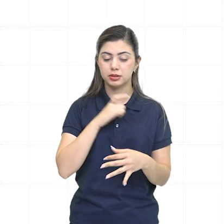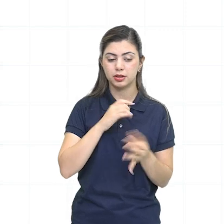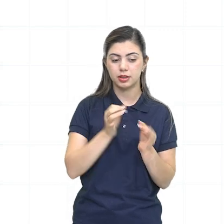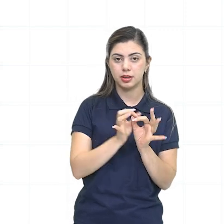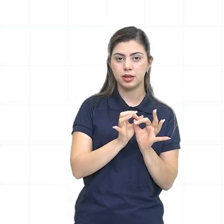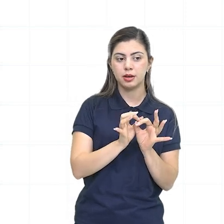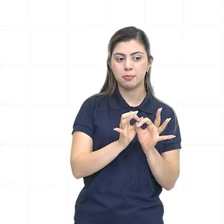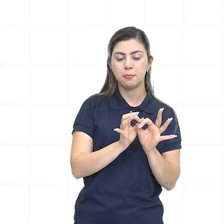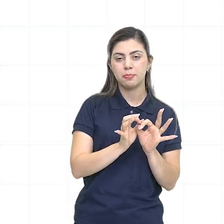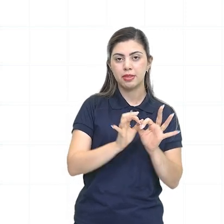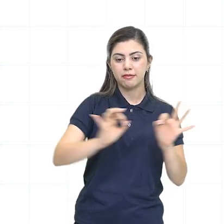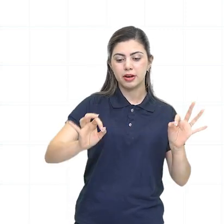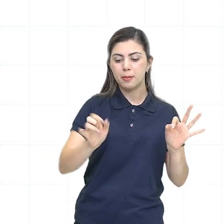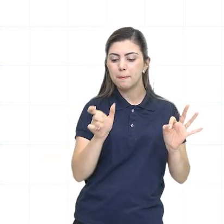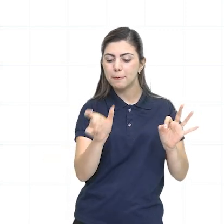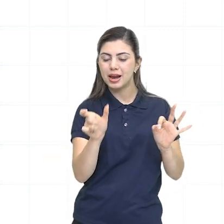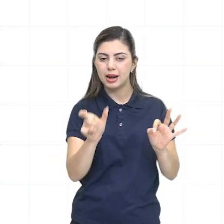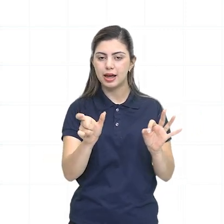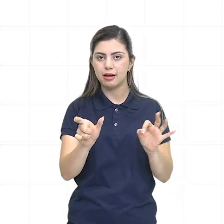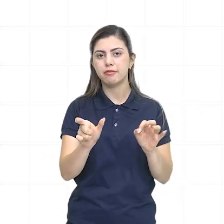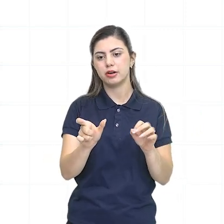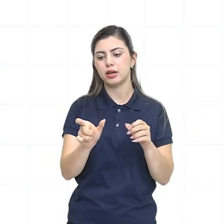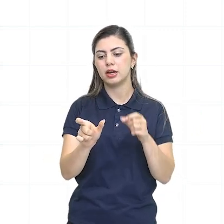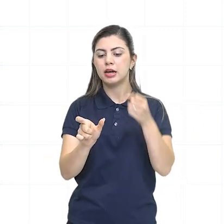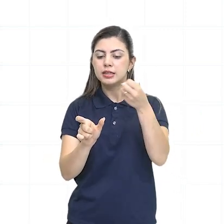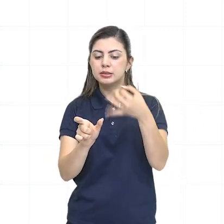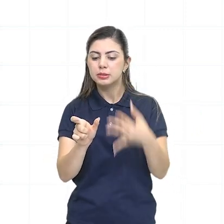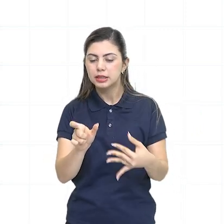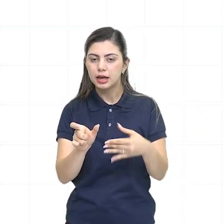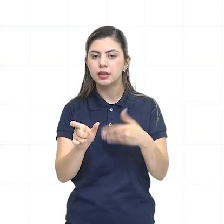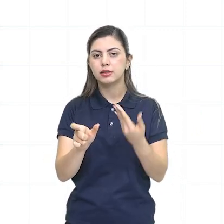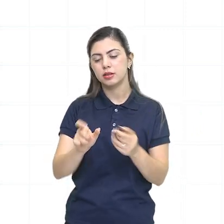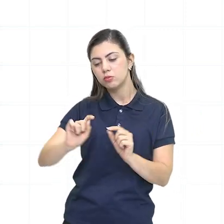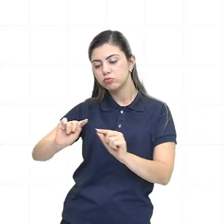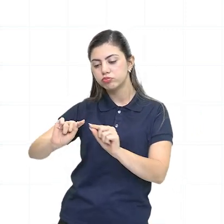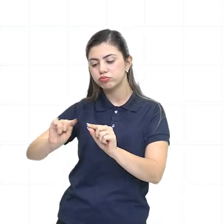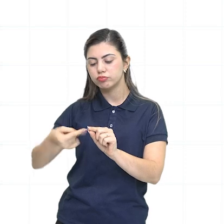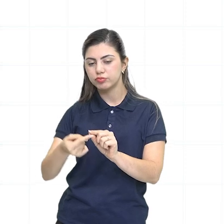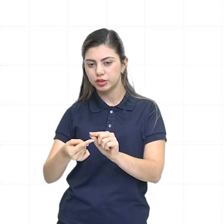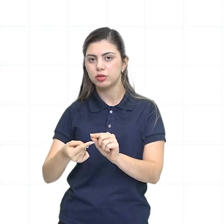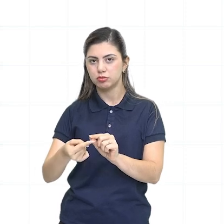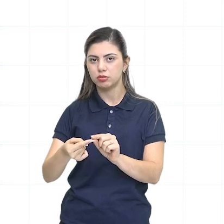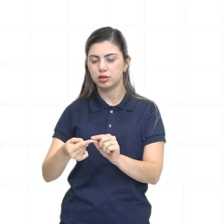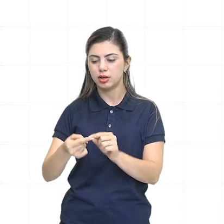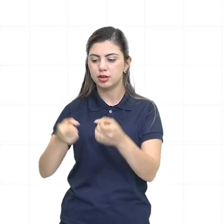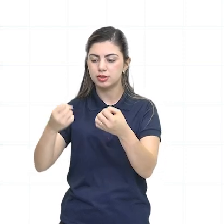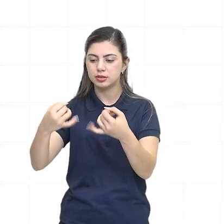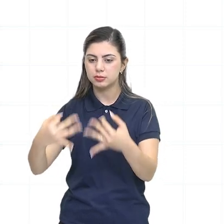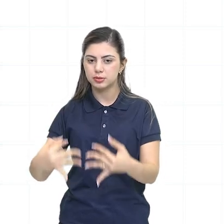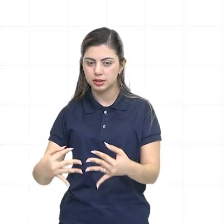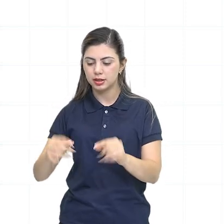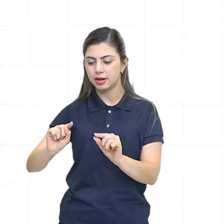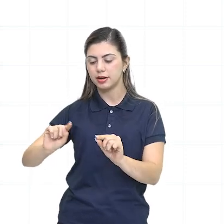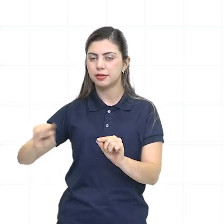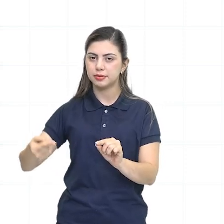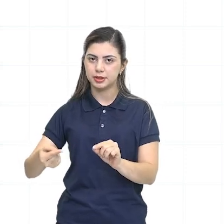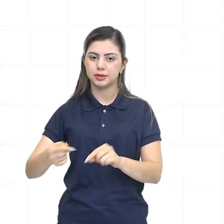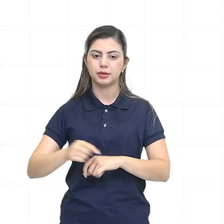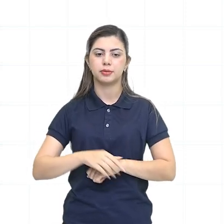vou querer explicar mais sobre esse termo. Eu vou abrir uma vírgula e fechar com esta